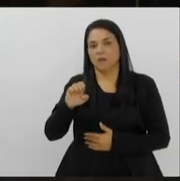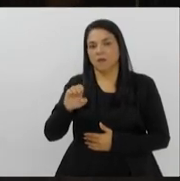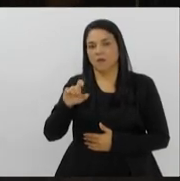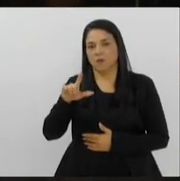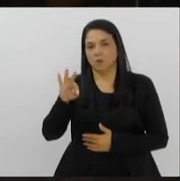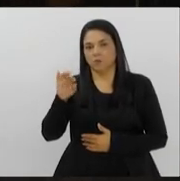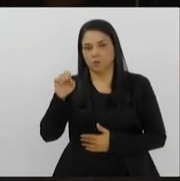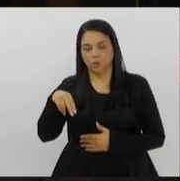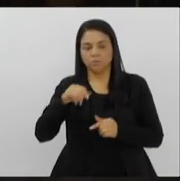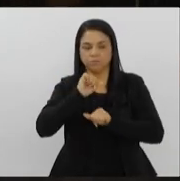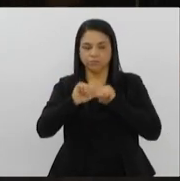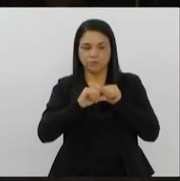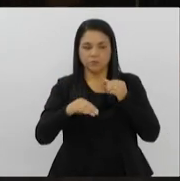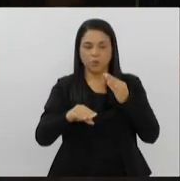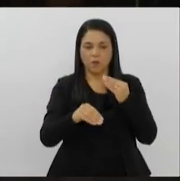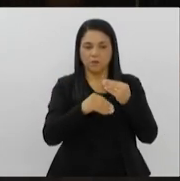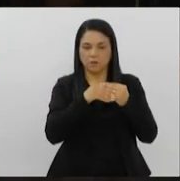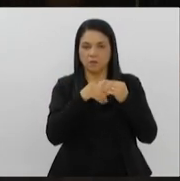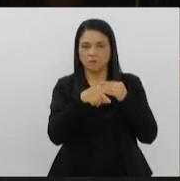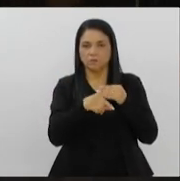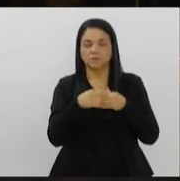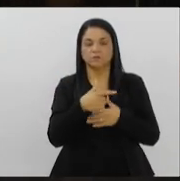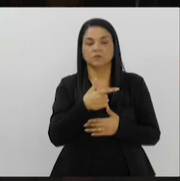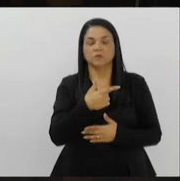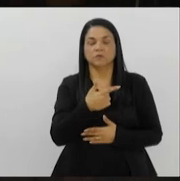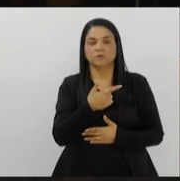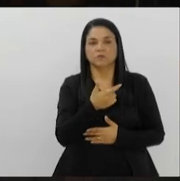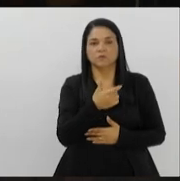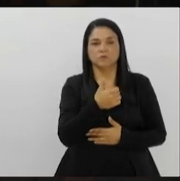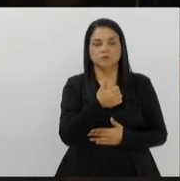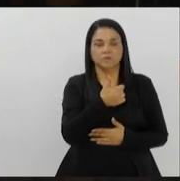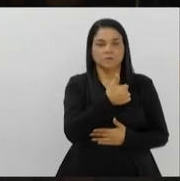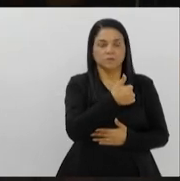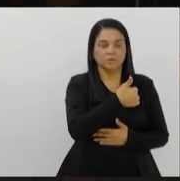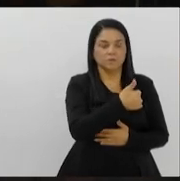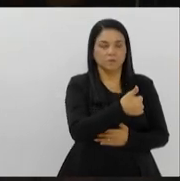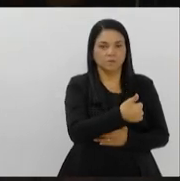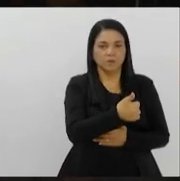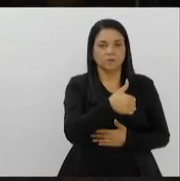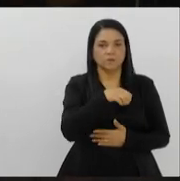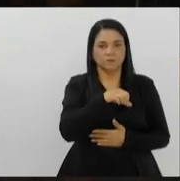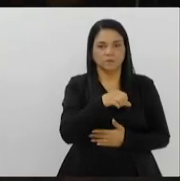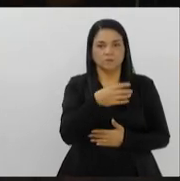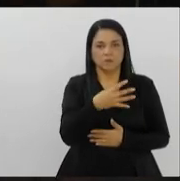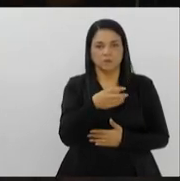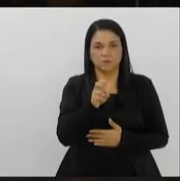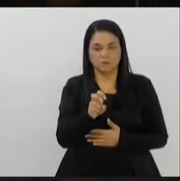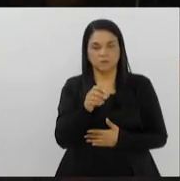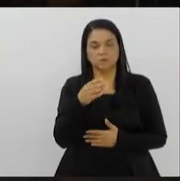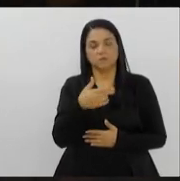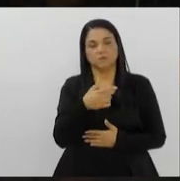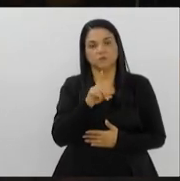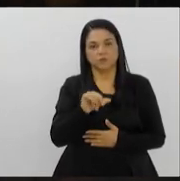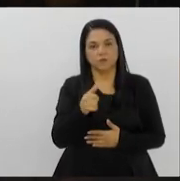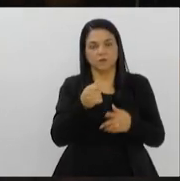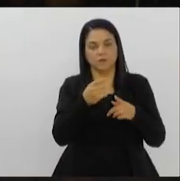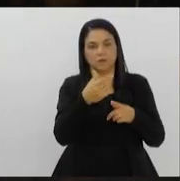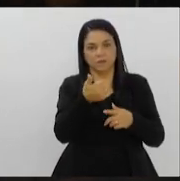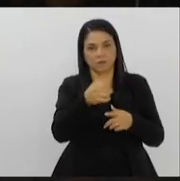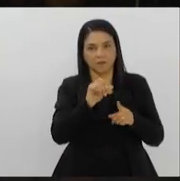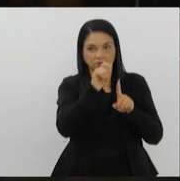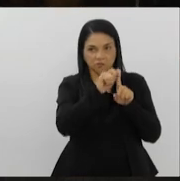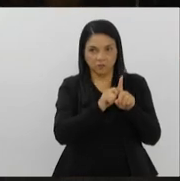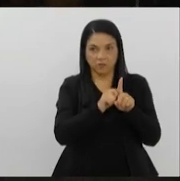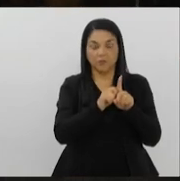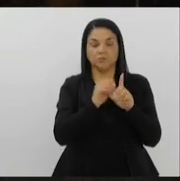lei 5.645, de 6 de janeiro de 2010, para incluir no calendário oficial do Estado do Rio de Janeiro o Dia